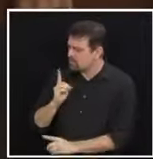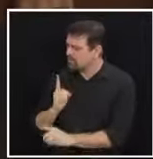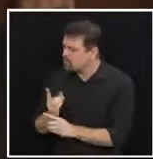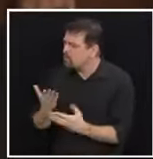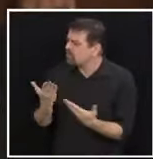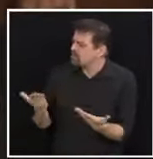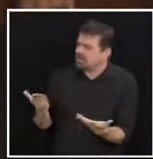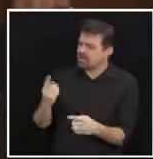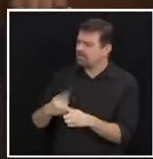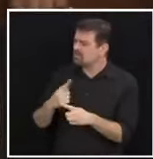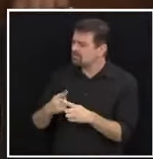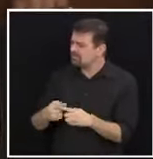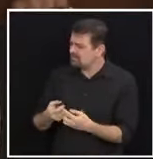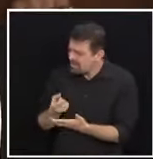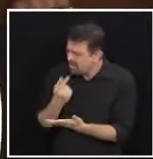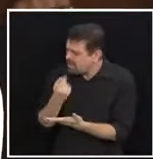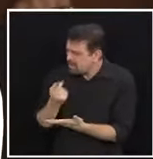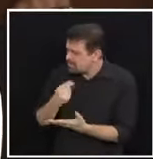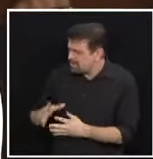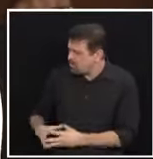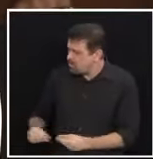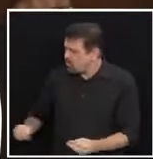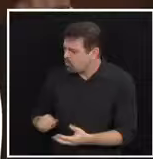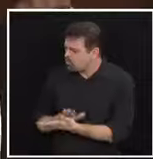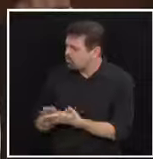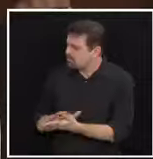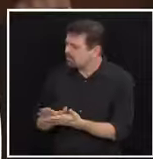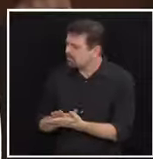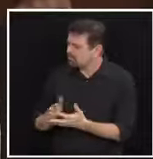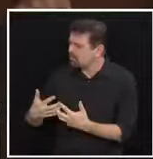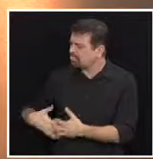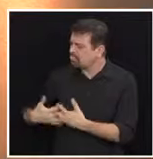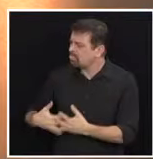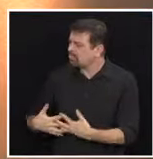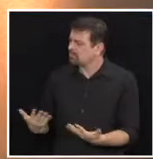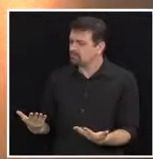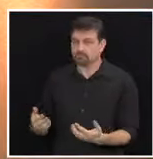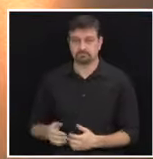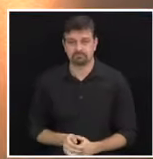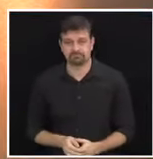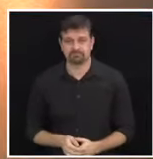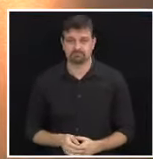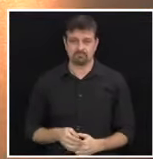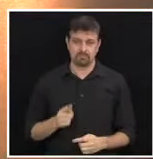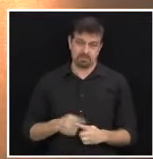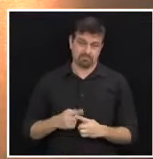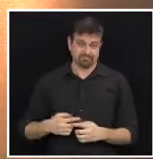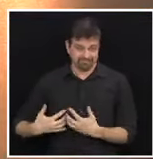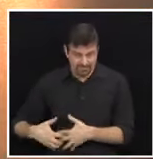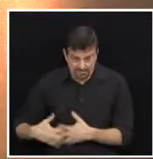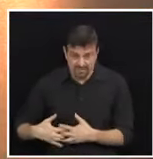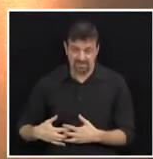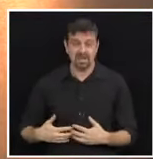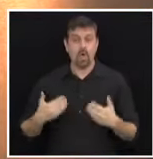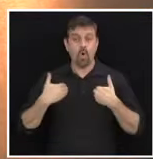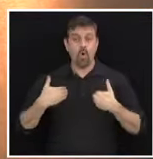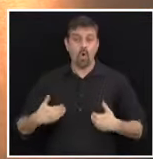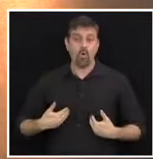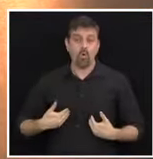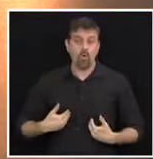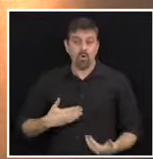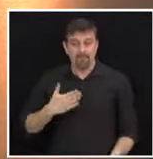hepatite? Não. Qual que é o processo? Por que não funciona? Ela não funcionou porque, devido ao próprio organismo